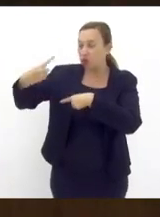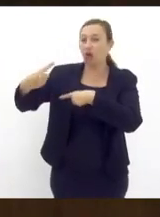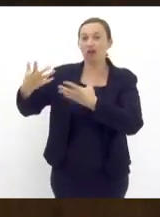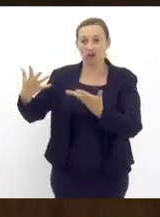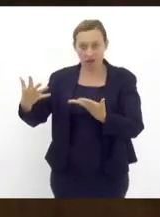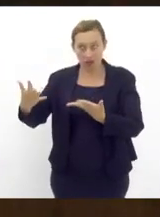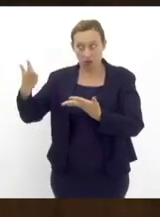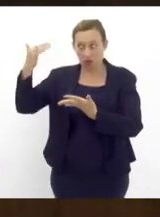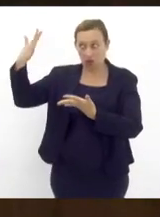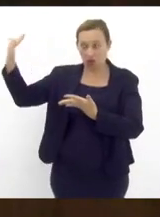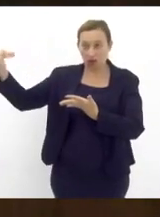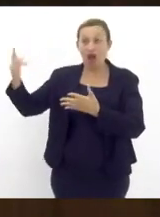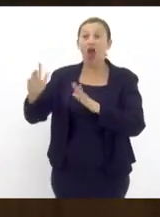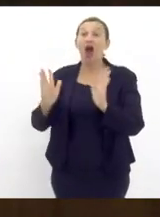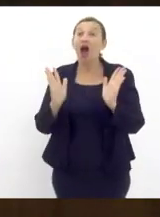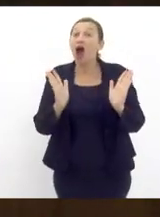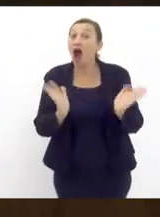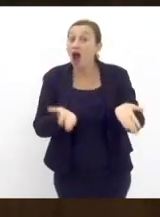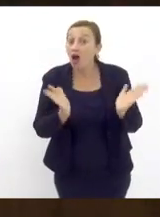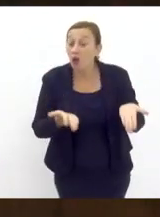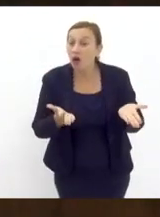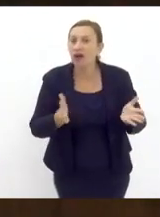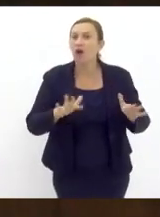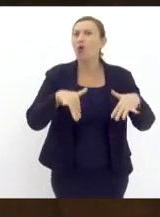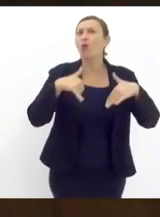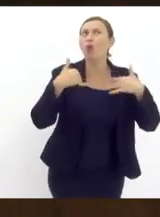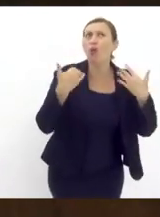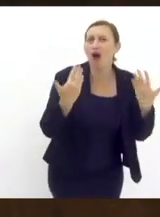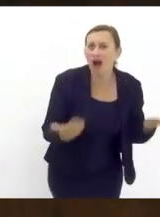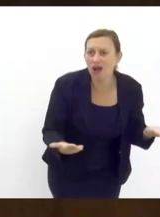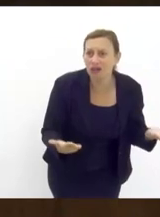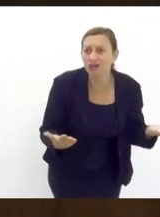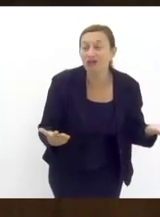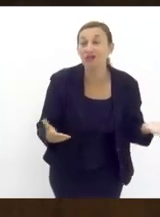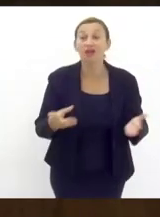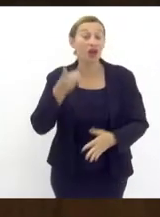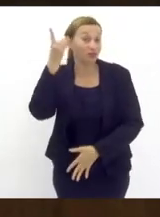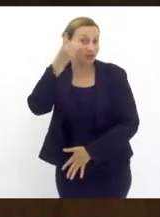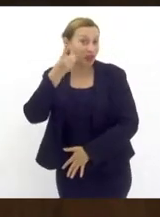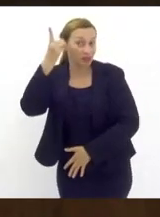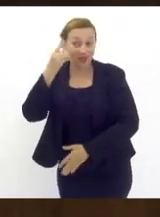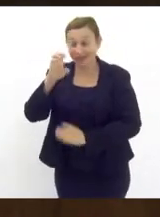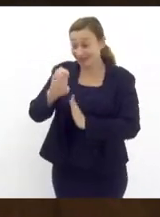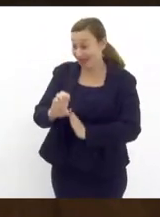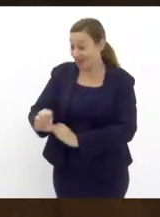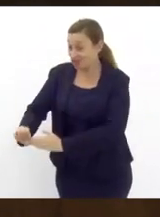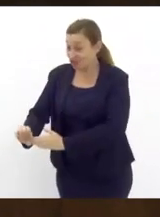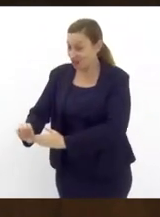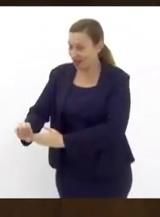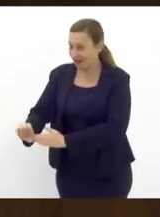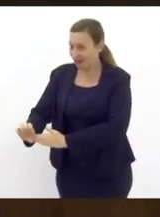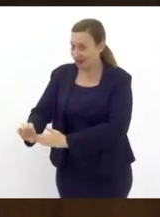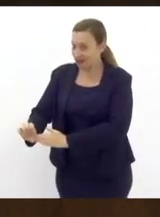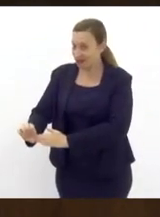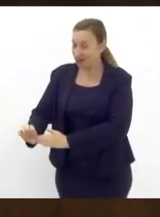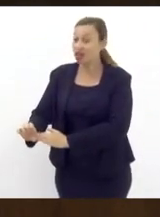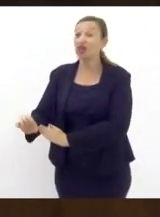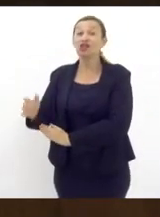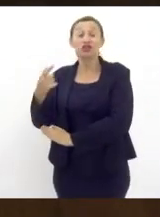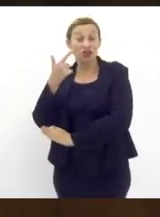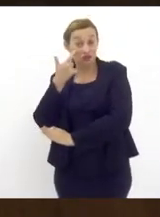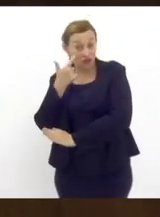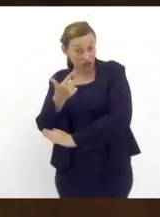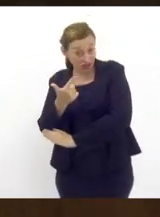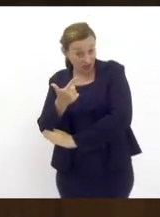agora quando o agressor é um deputado da esquerda mais uma vez a gente identifica aqui